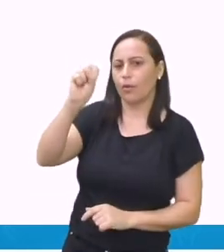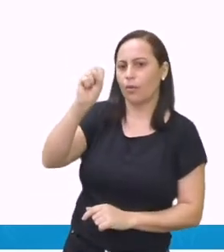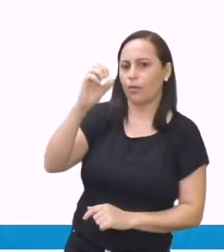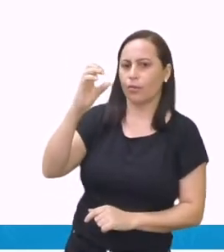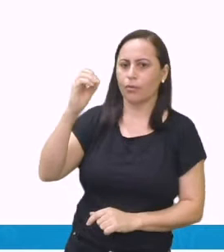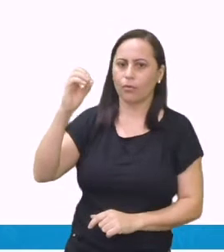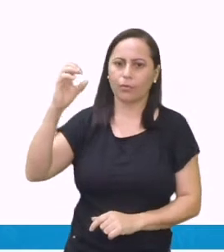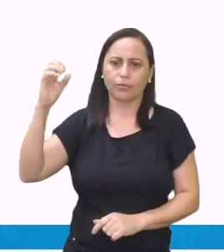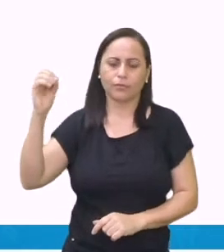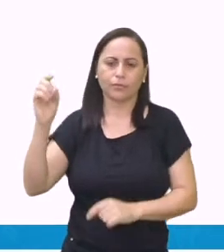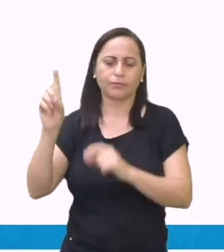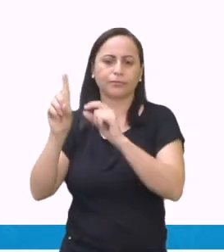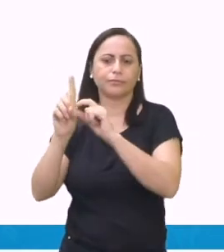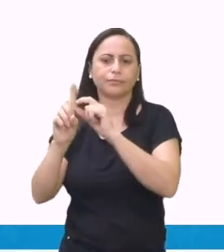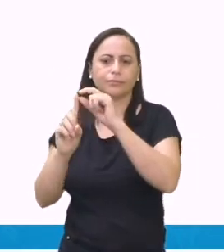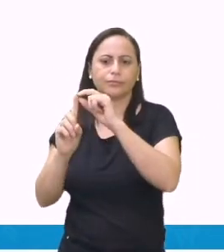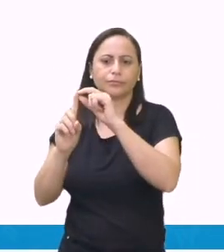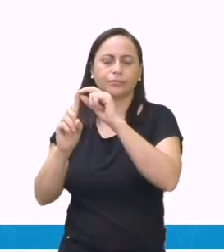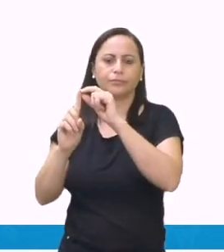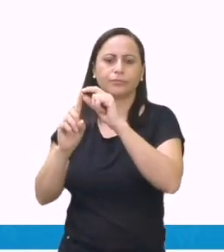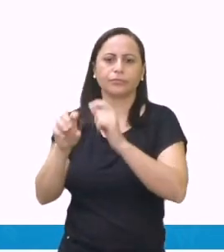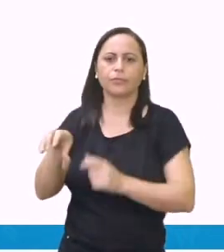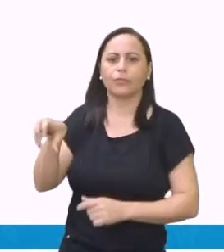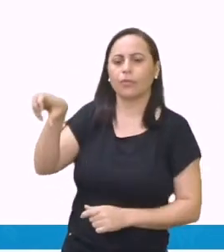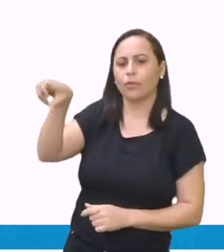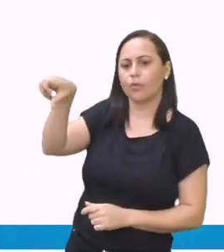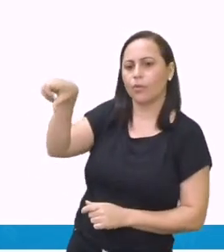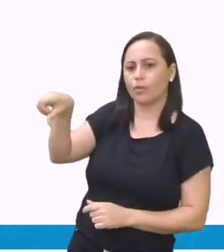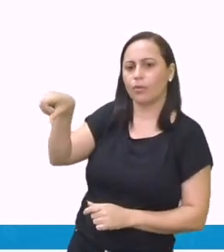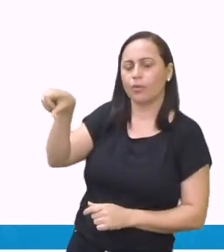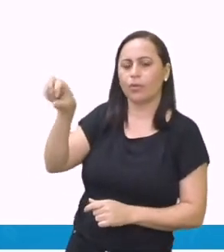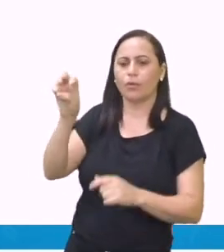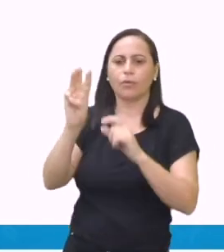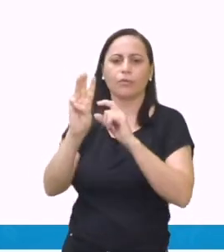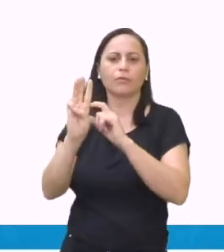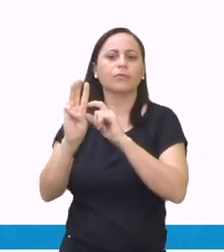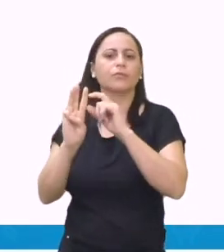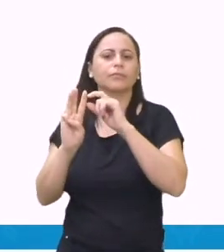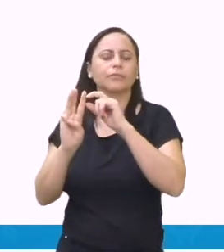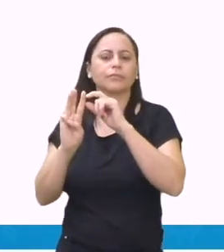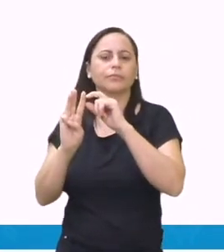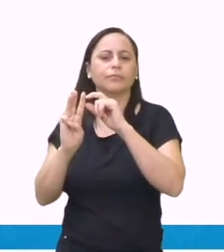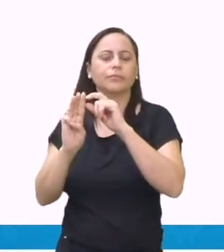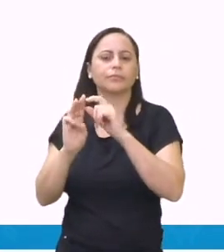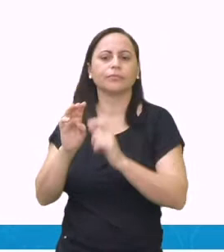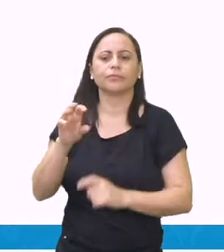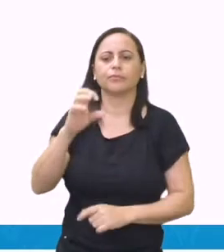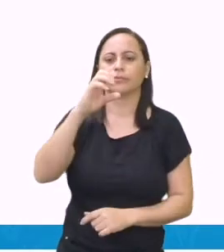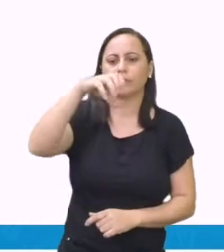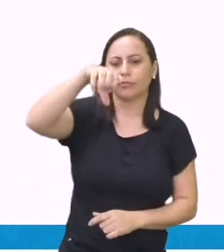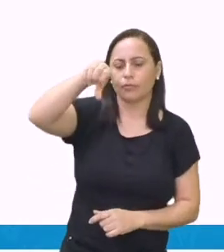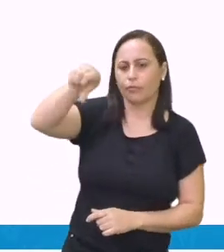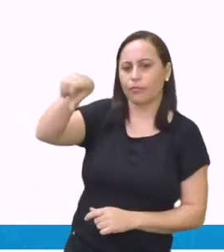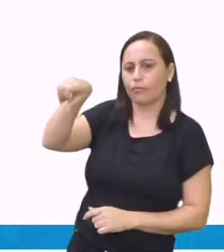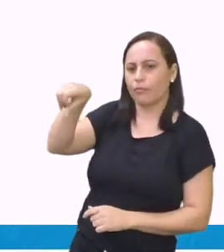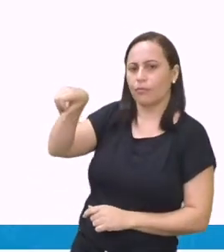800 unidades. 9 centenas. Ó,